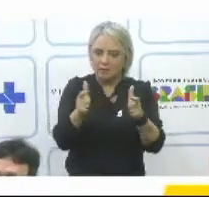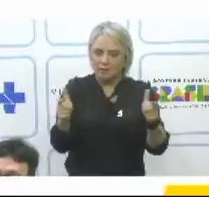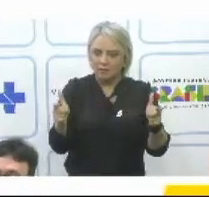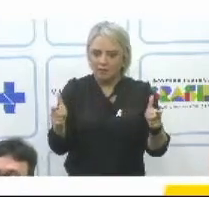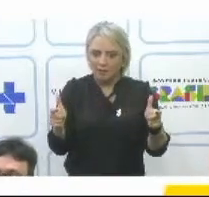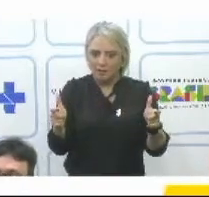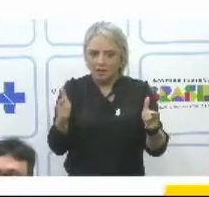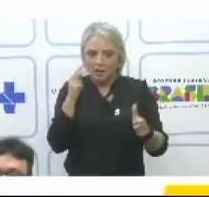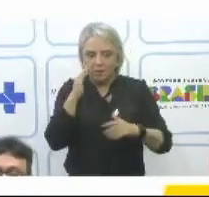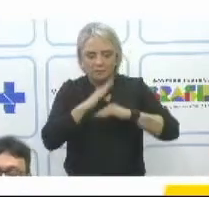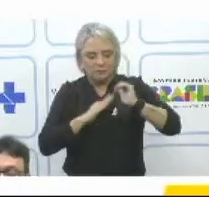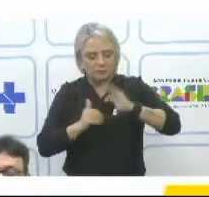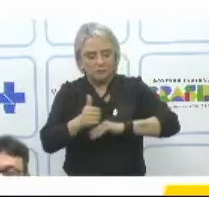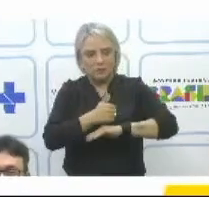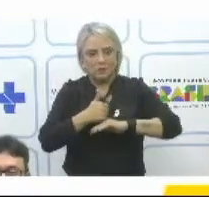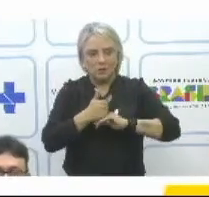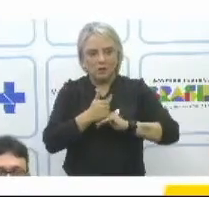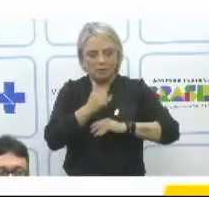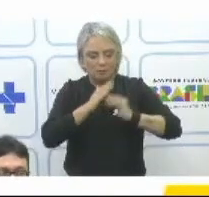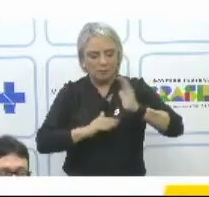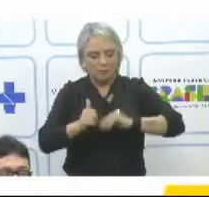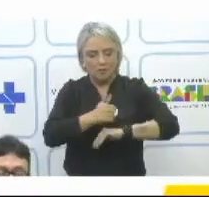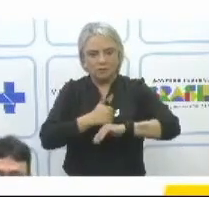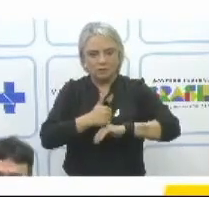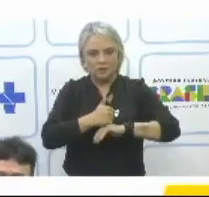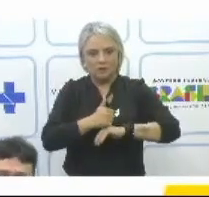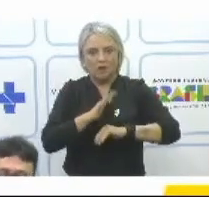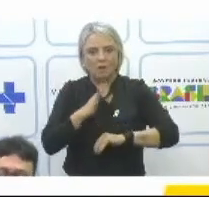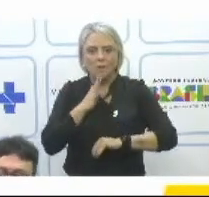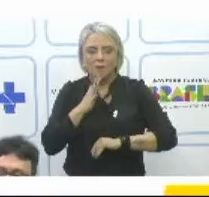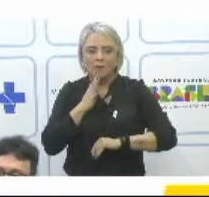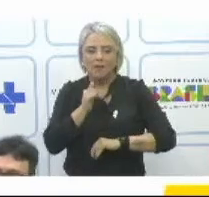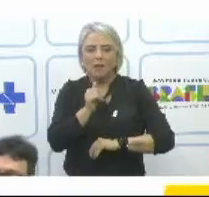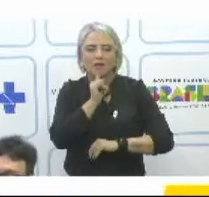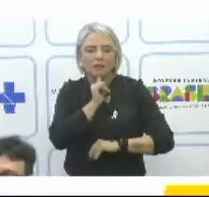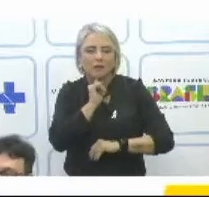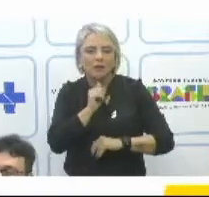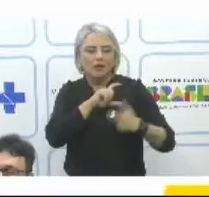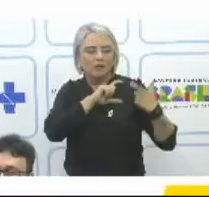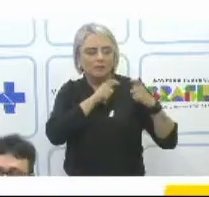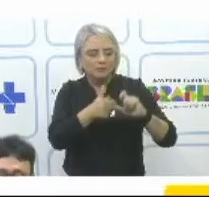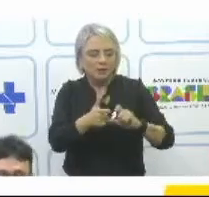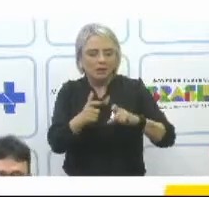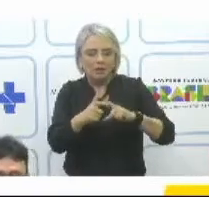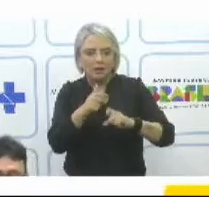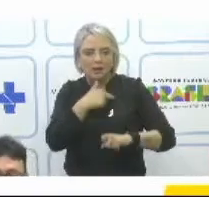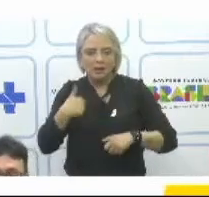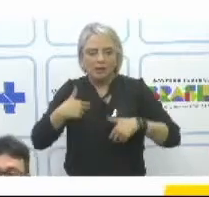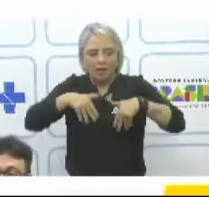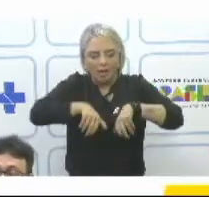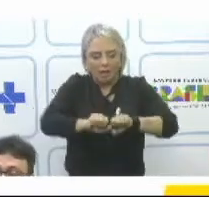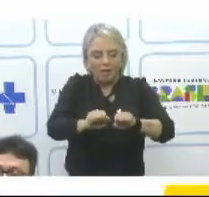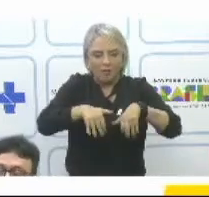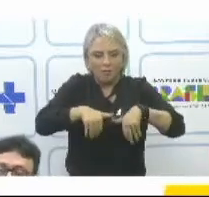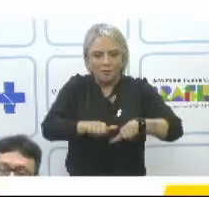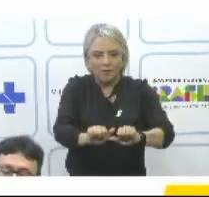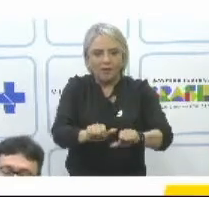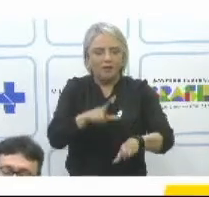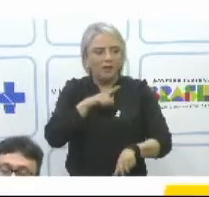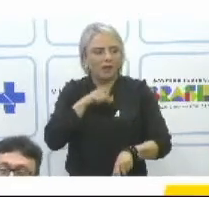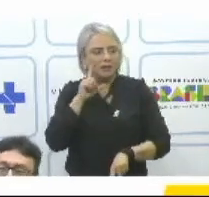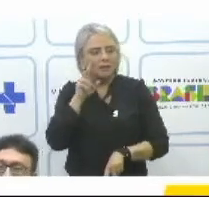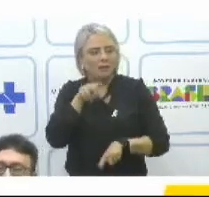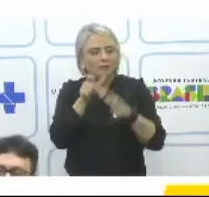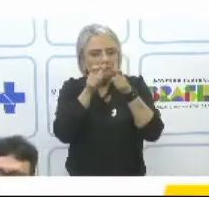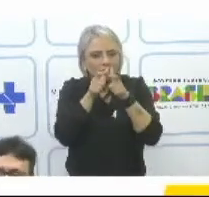olhar dos profissionais, né? Então, um profissional que conheça, por exemplo, a medicina tradicional chinesa, ou a Ayurveda que eu citei, ele tem um